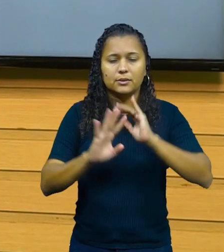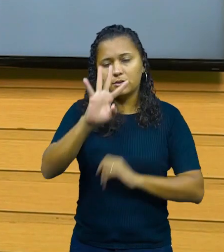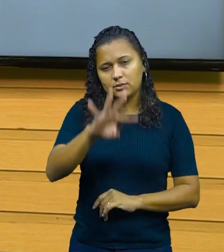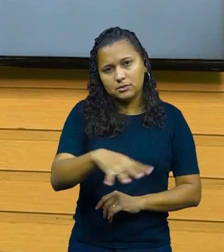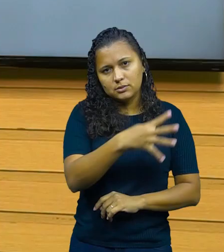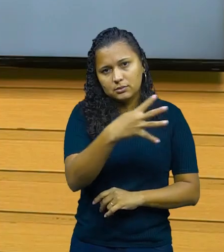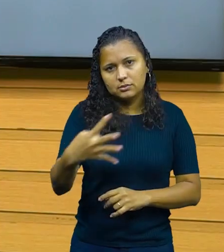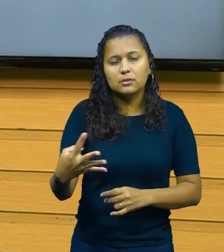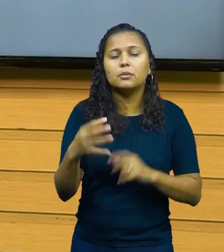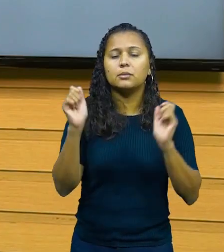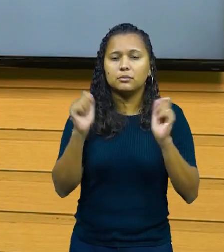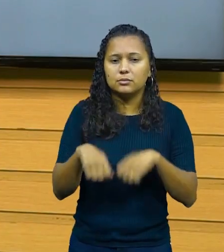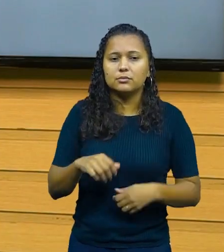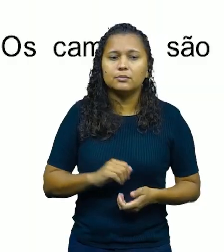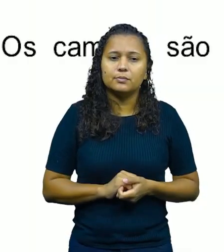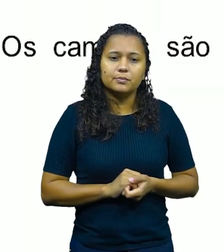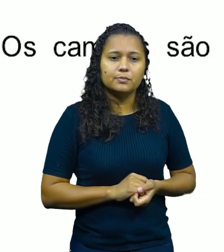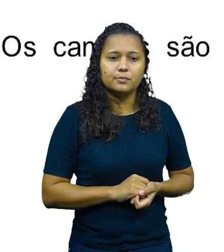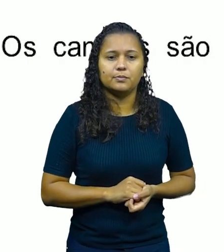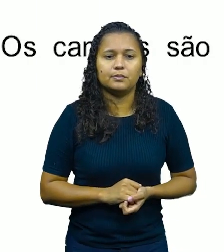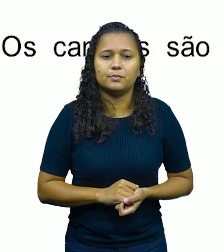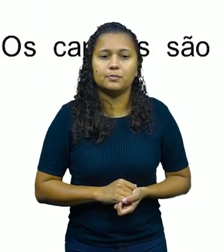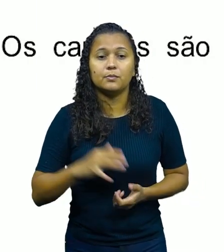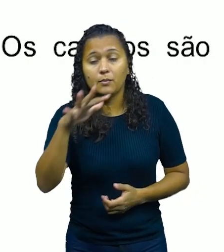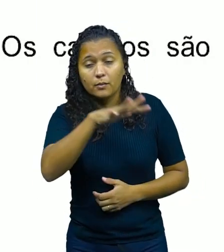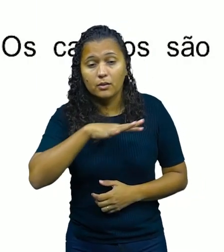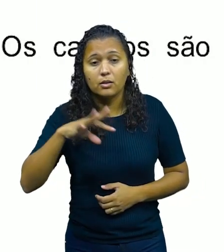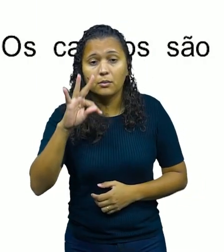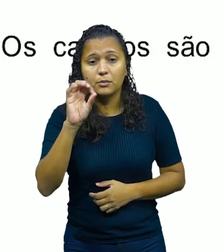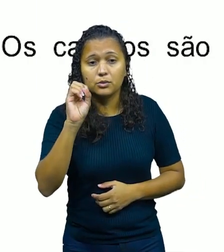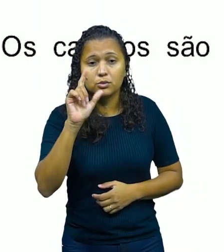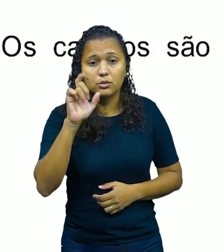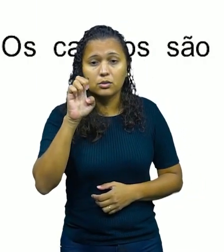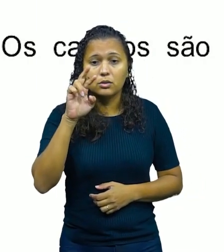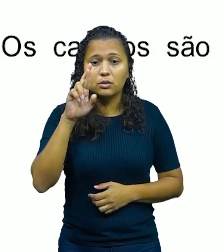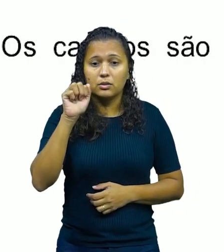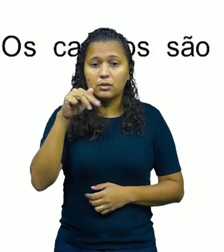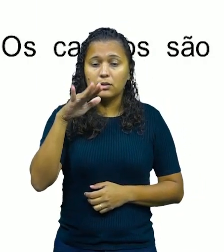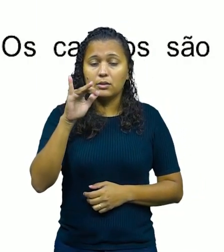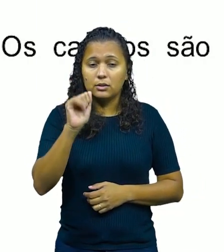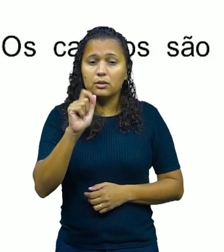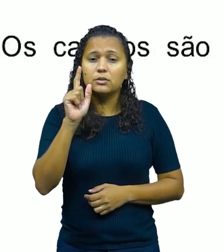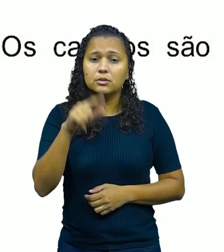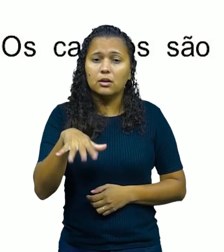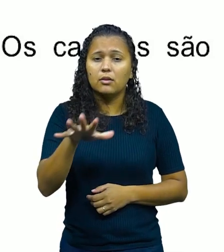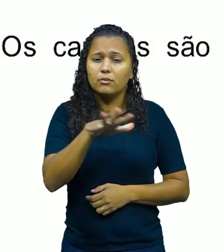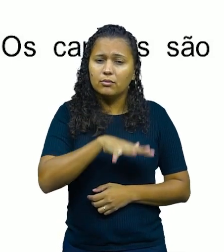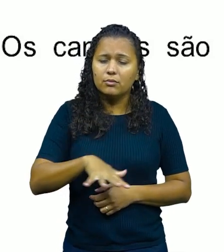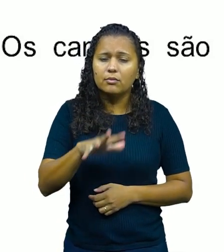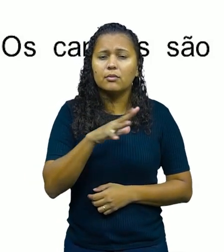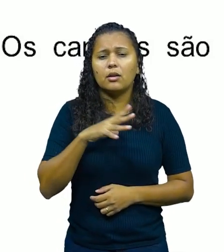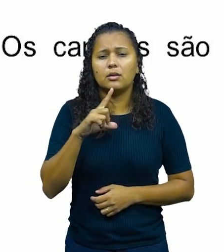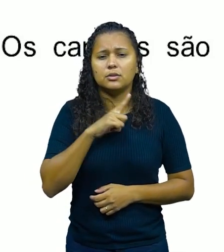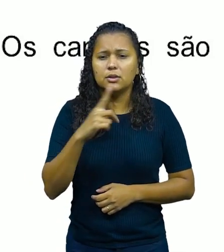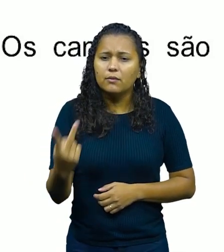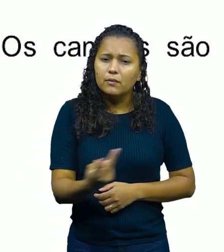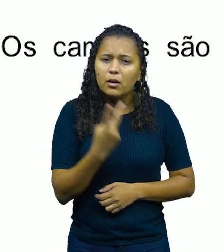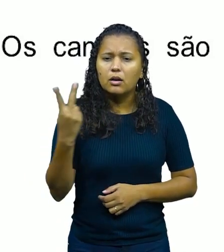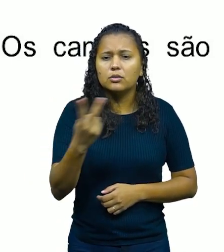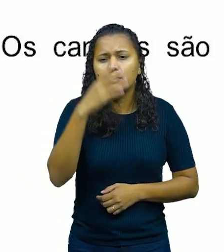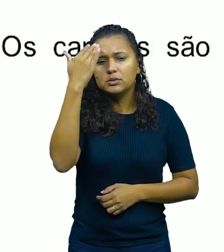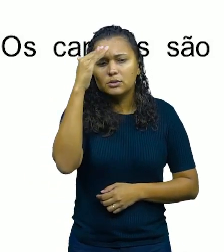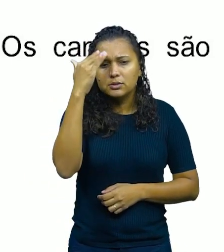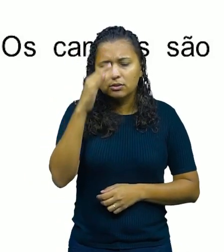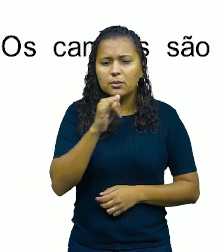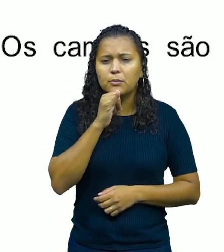tabelas adotados ali por aquele fabricante. Campo de tolerância. O campo de tolerância é o conjunto de valores compreendidos entre